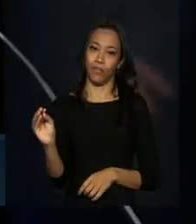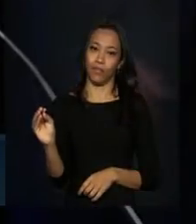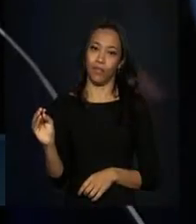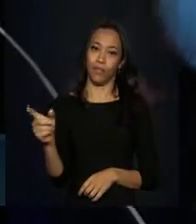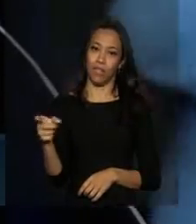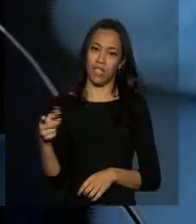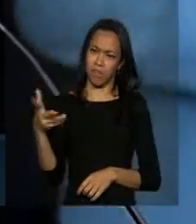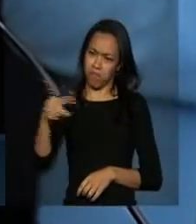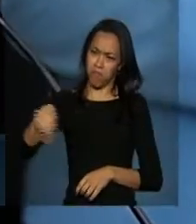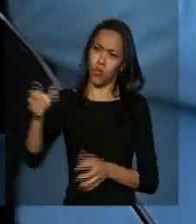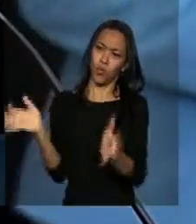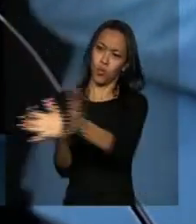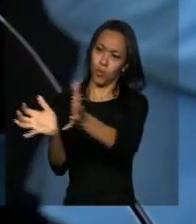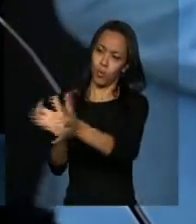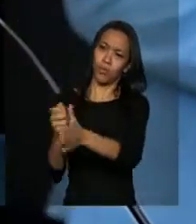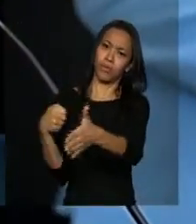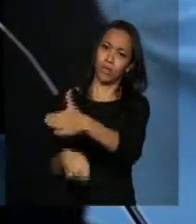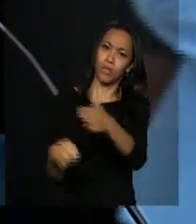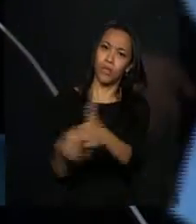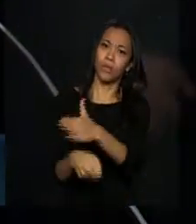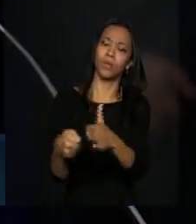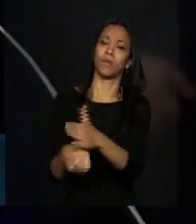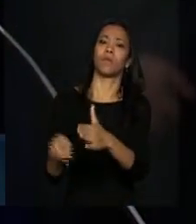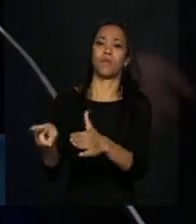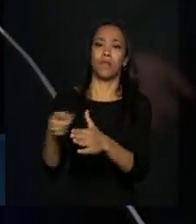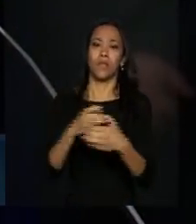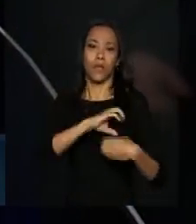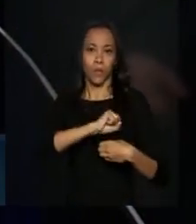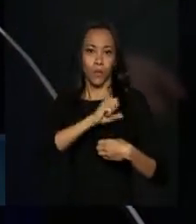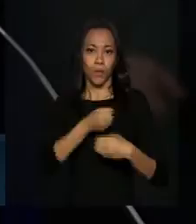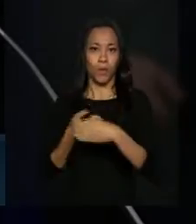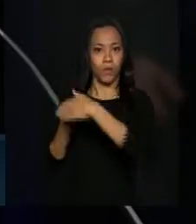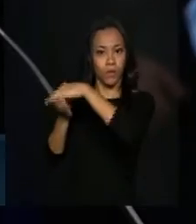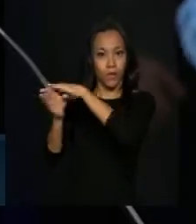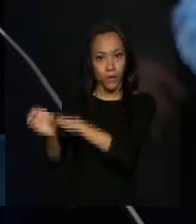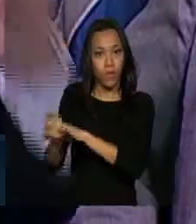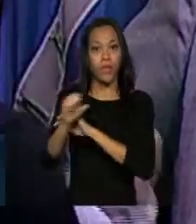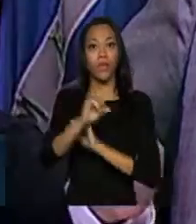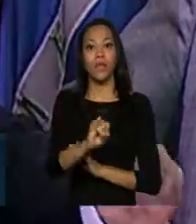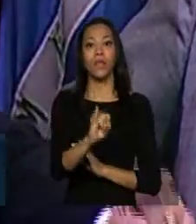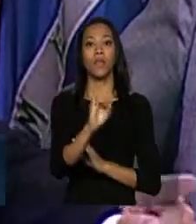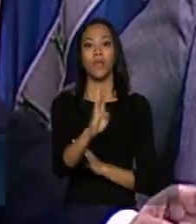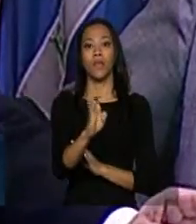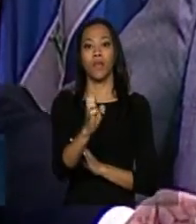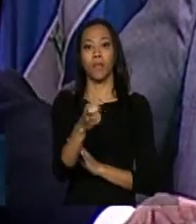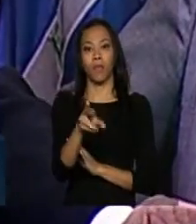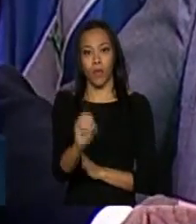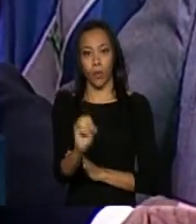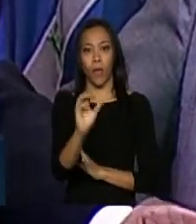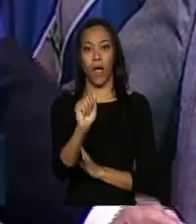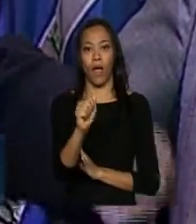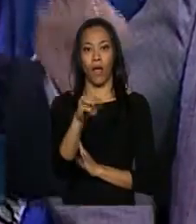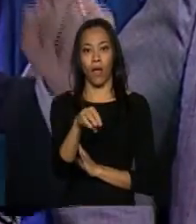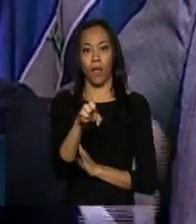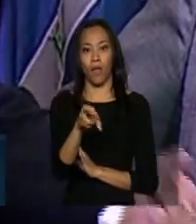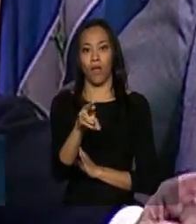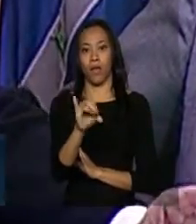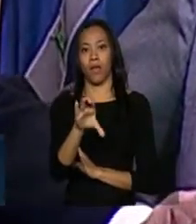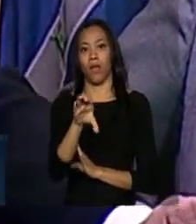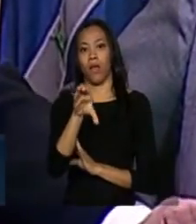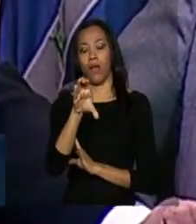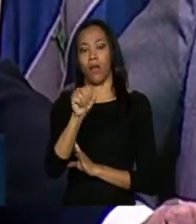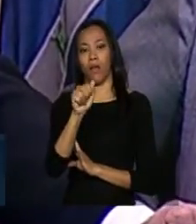de militantes da Rede Brasileira de Bancos de Leite Humano, da Rede Ibero-Americana, e o dia 19, ele foi e está